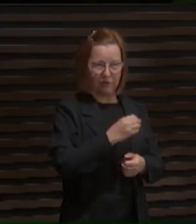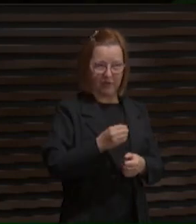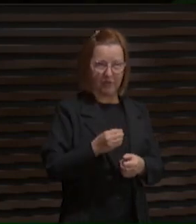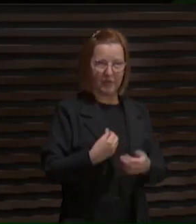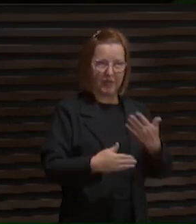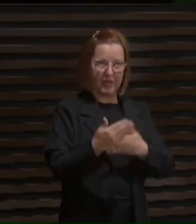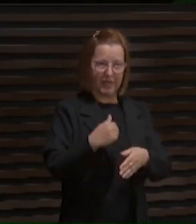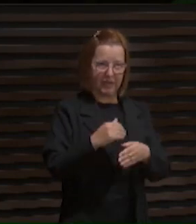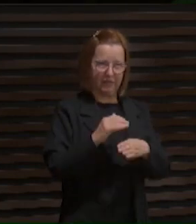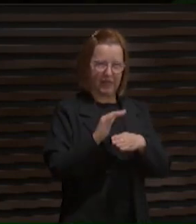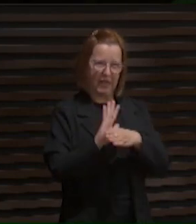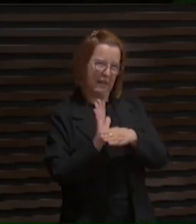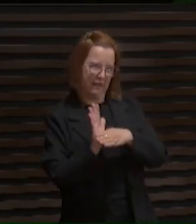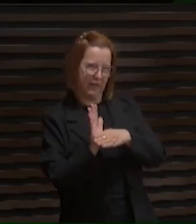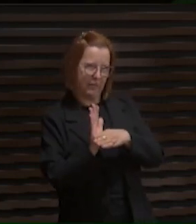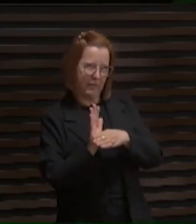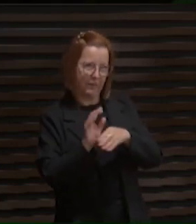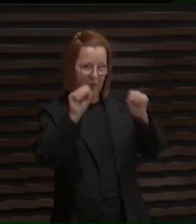Eles não estão brincando nessa guerra.